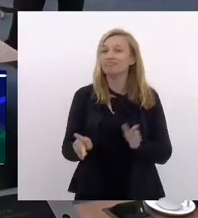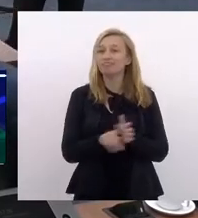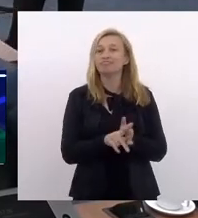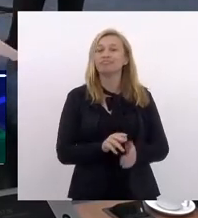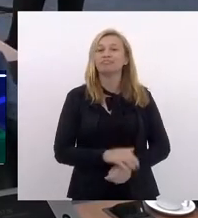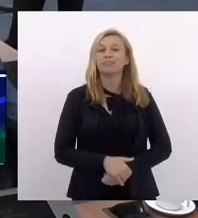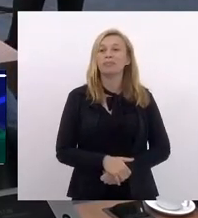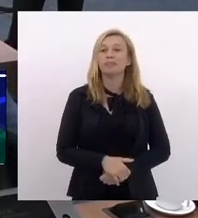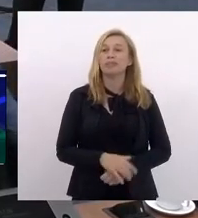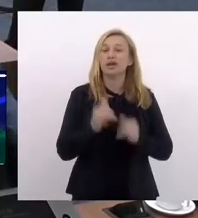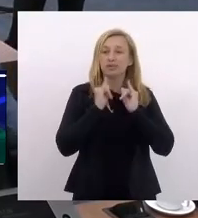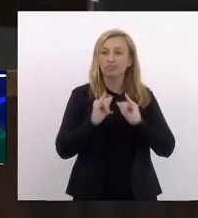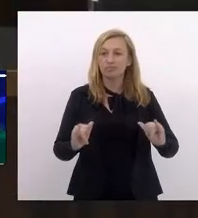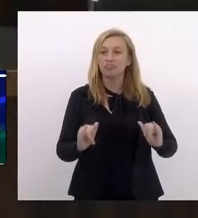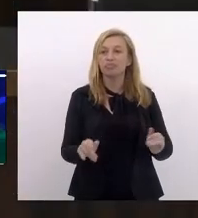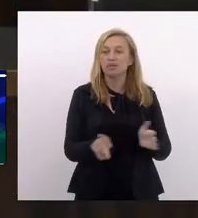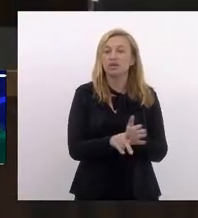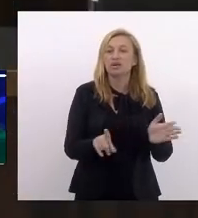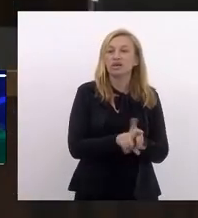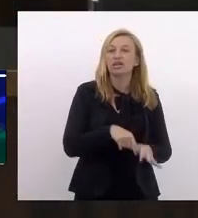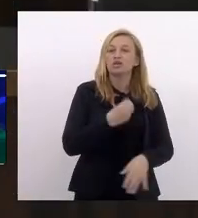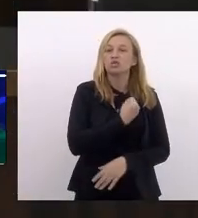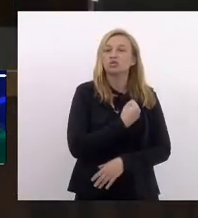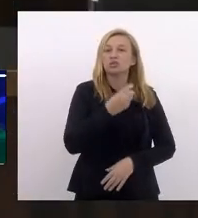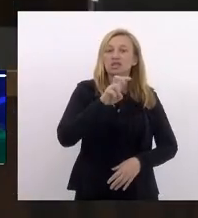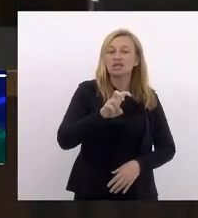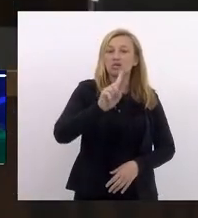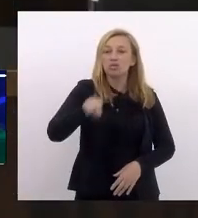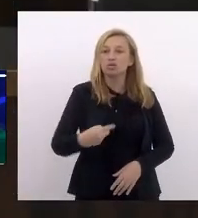projeto. Anuncio o projeto de lei número